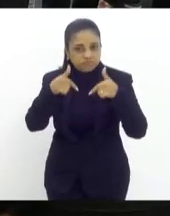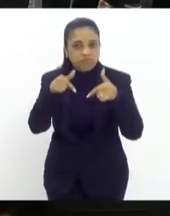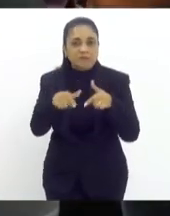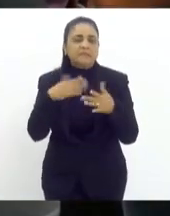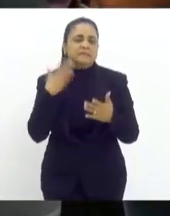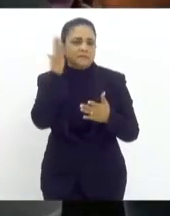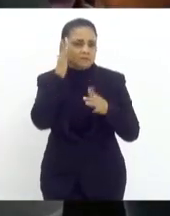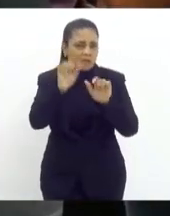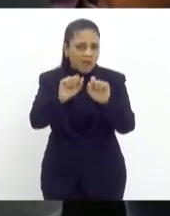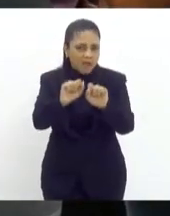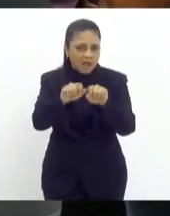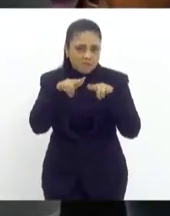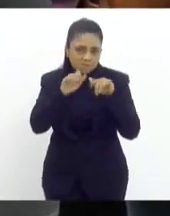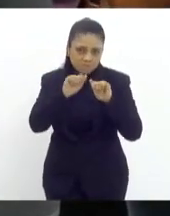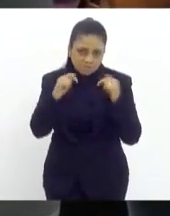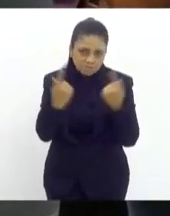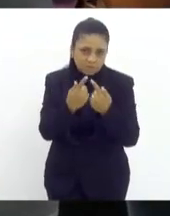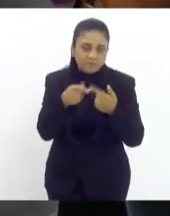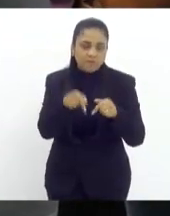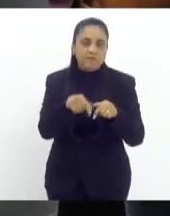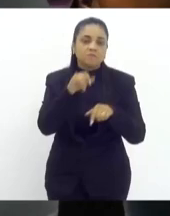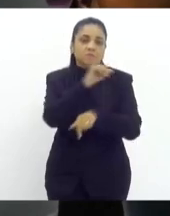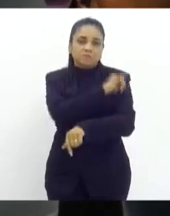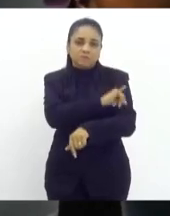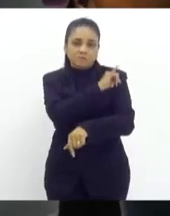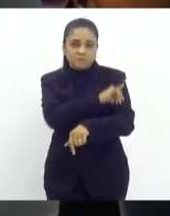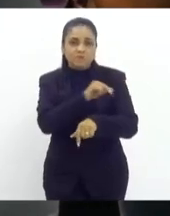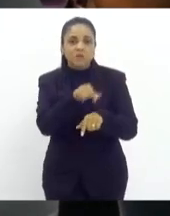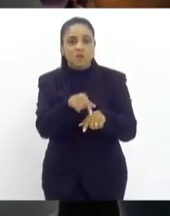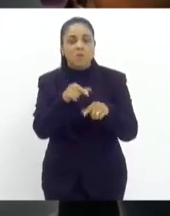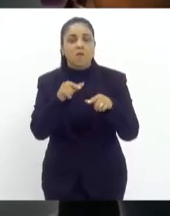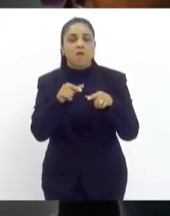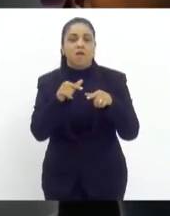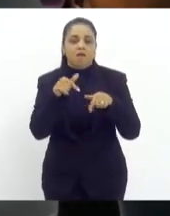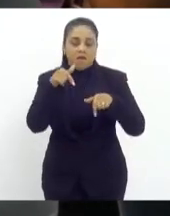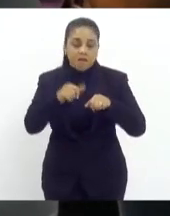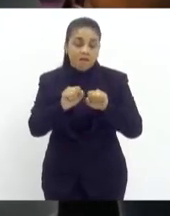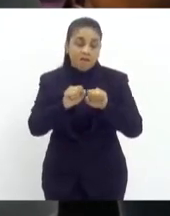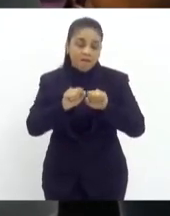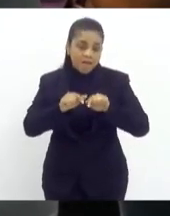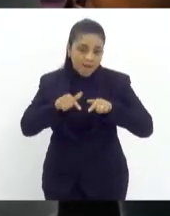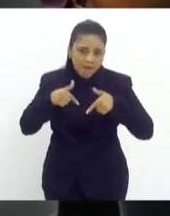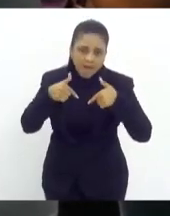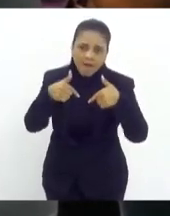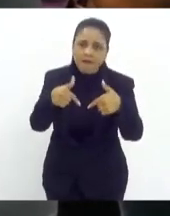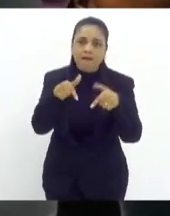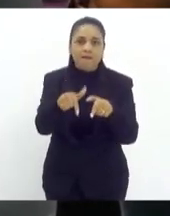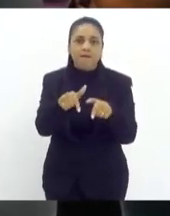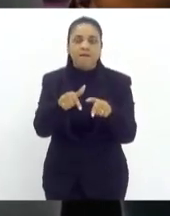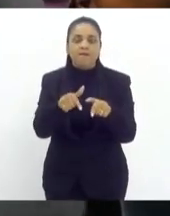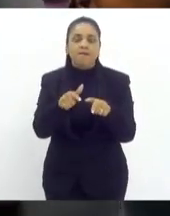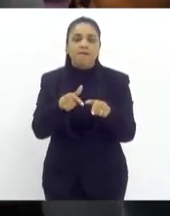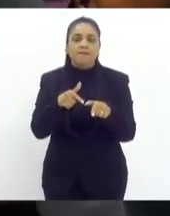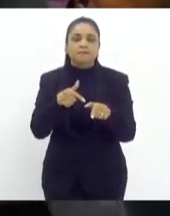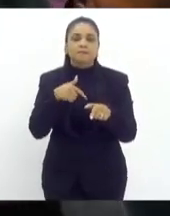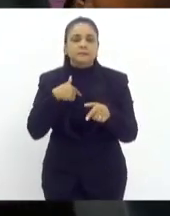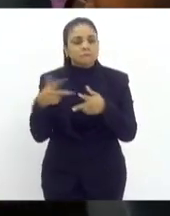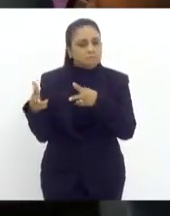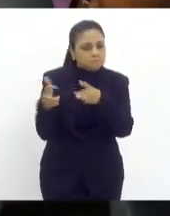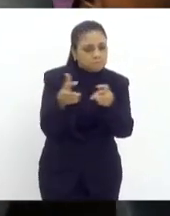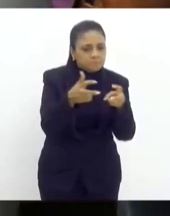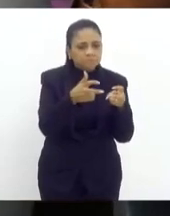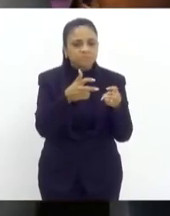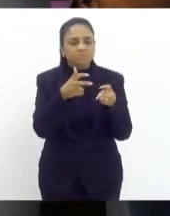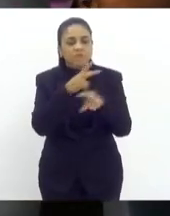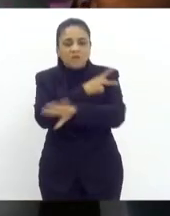Legislativa do Estado do Rio de Janeiro é uma casa muito produtiva e que a gente percebe visitando